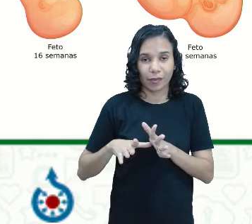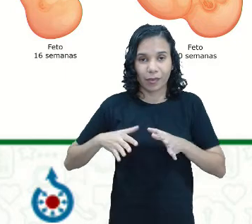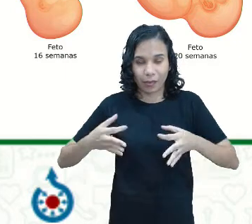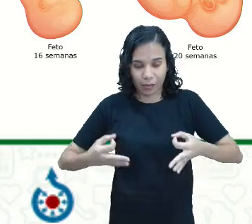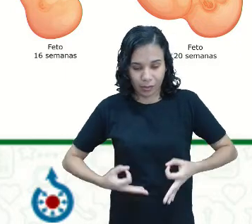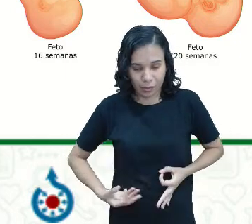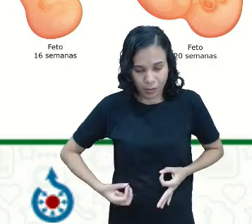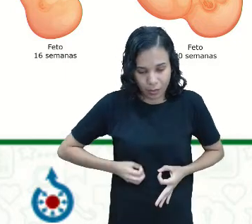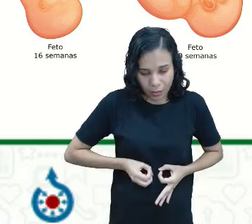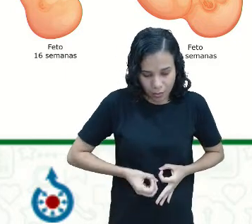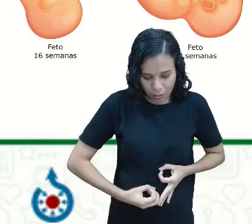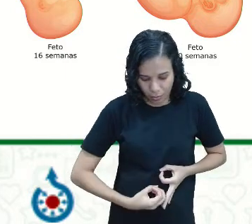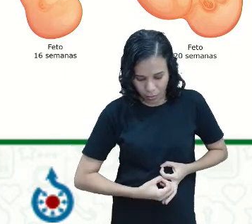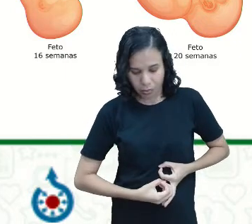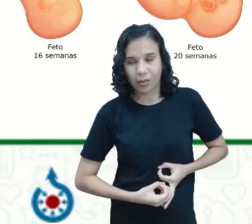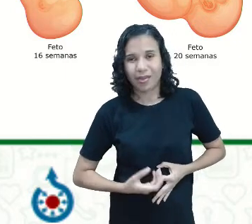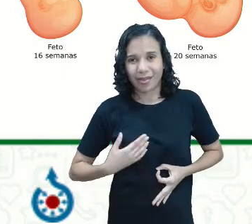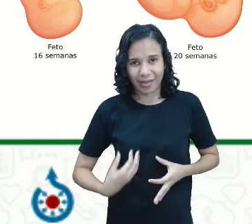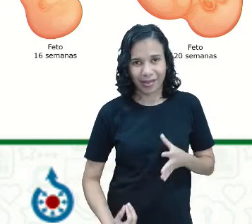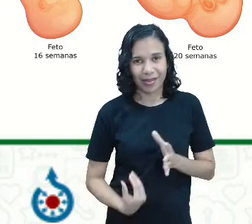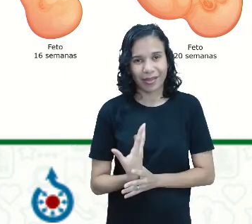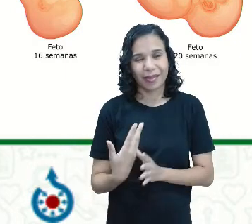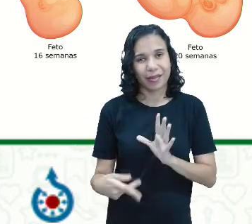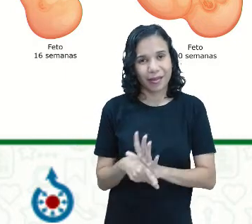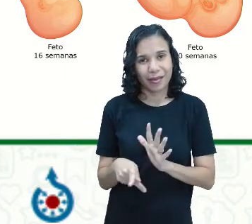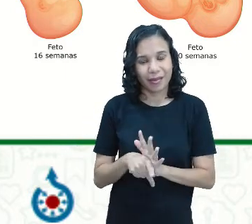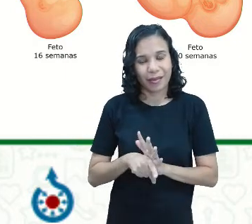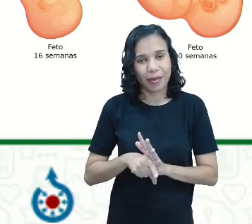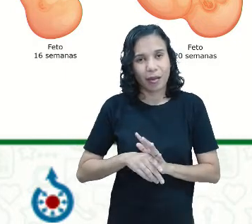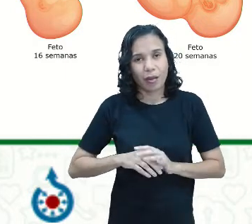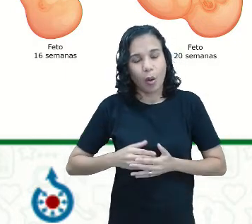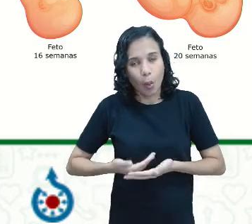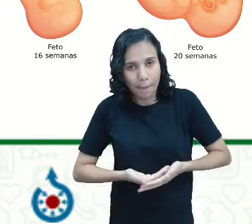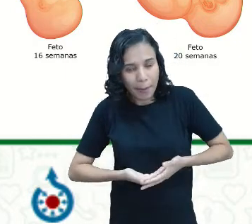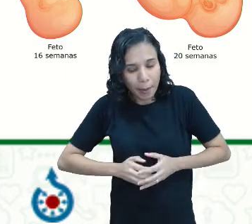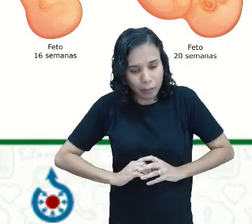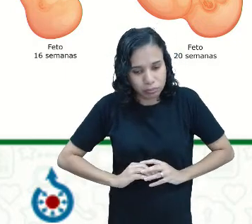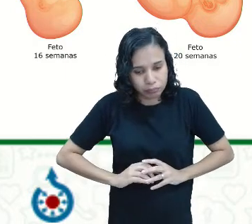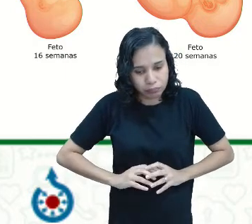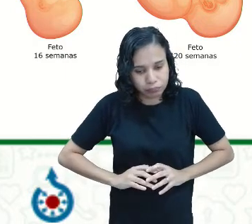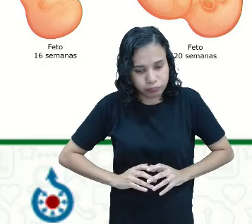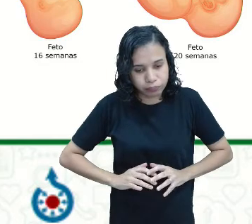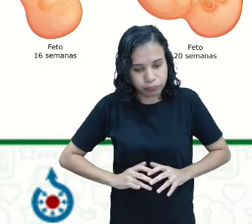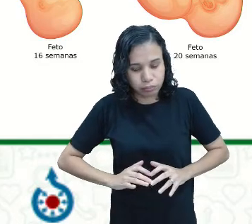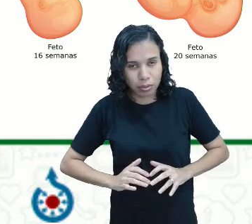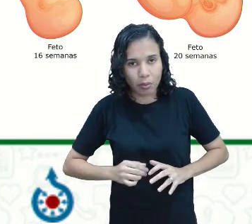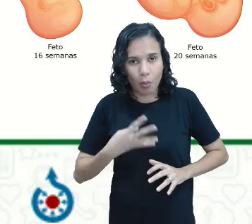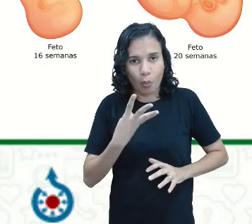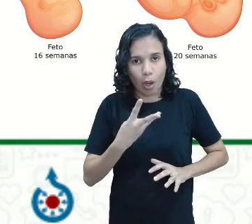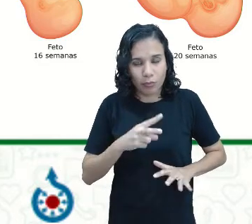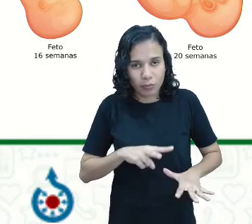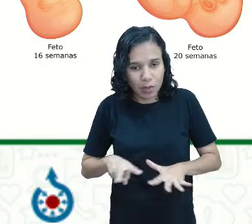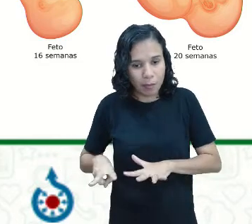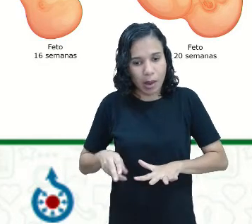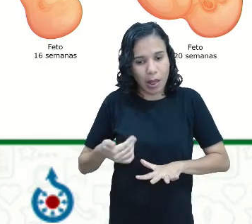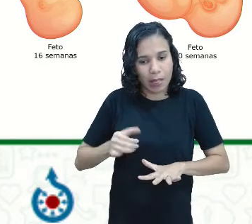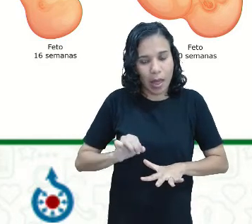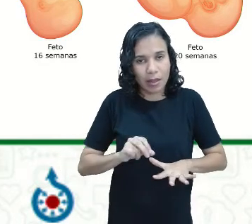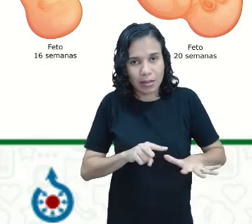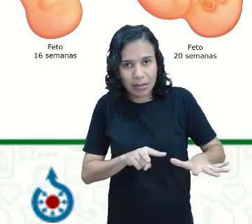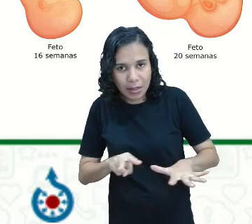nas paredes, já vem o feto, né? Já vai formando o feto, aí o feto vai desenvolvendo 4 semanas, 10